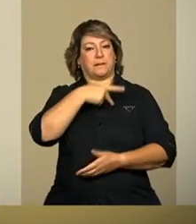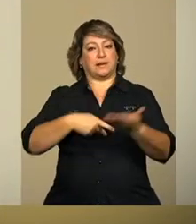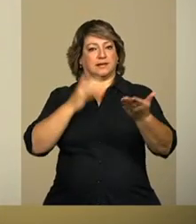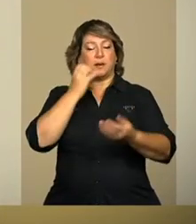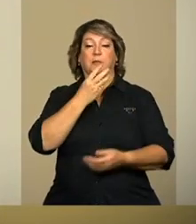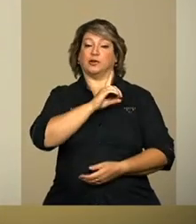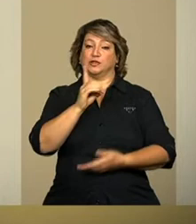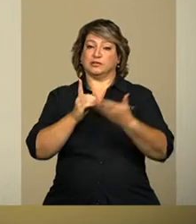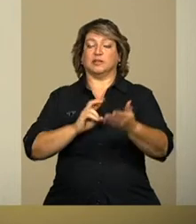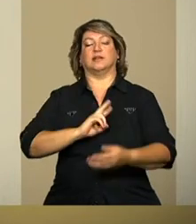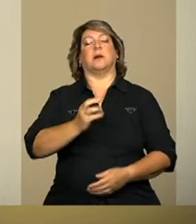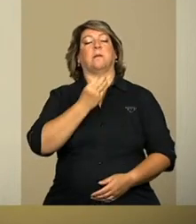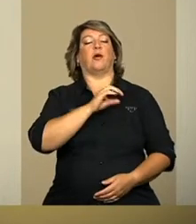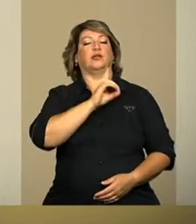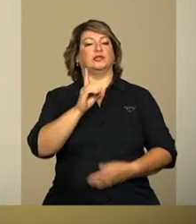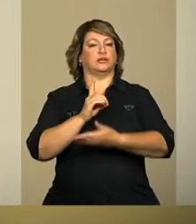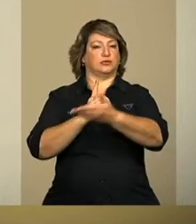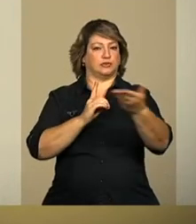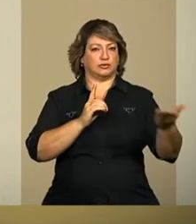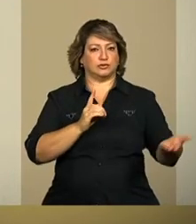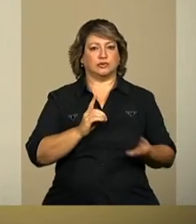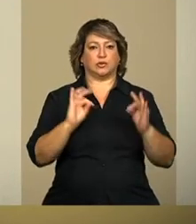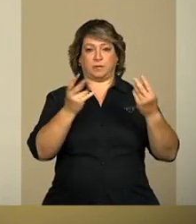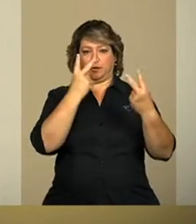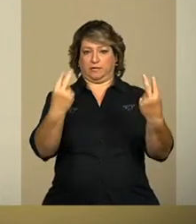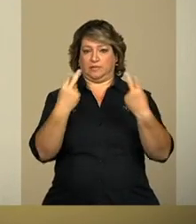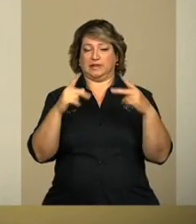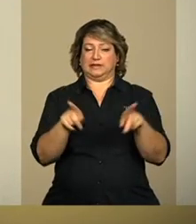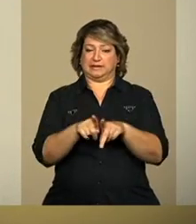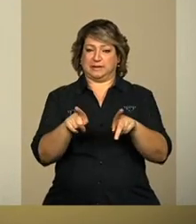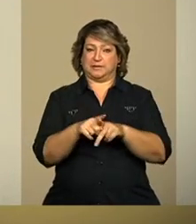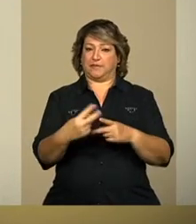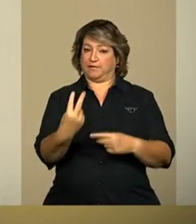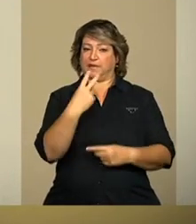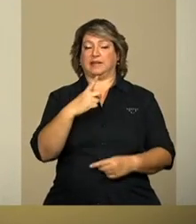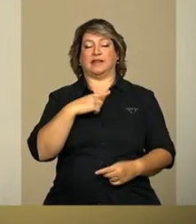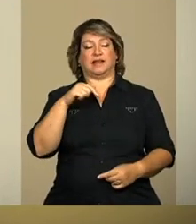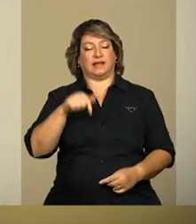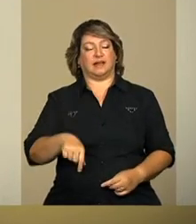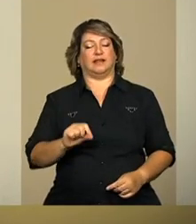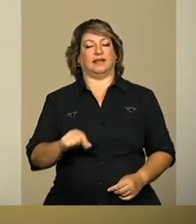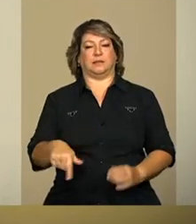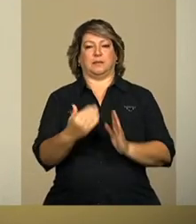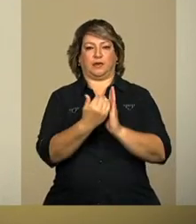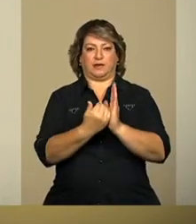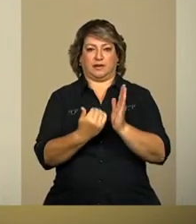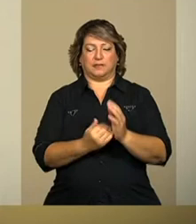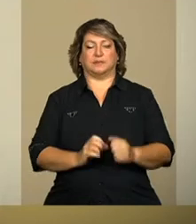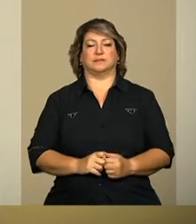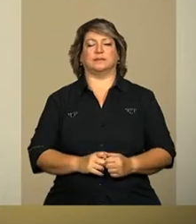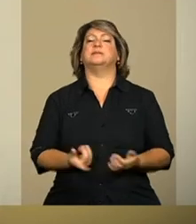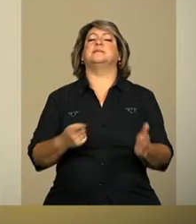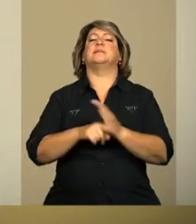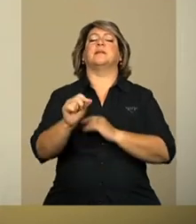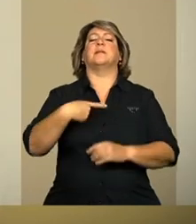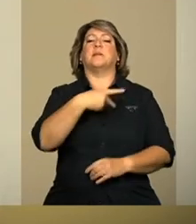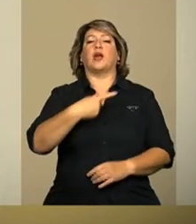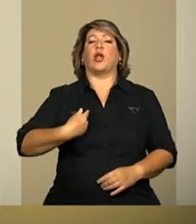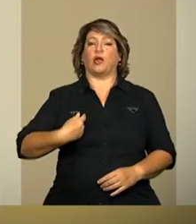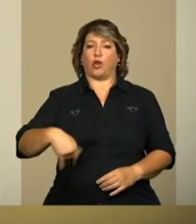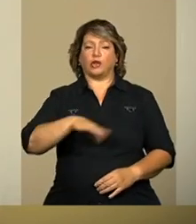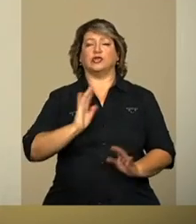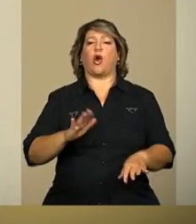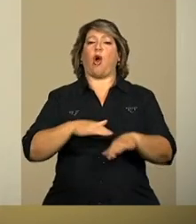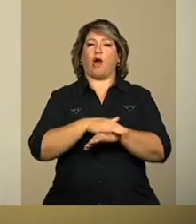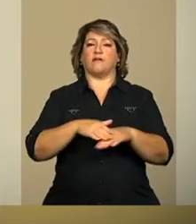presidenta Bom dia Luciano e bom dia para você ouvinte que nos acompanha aqui no café hoje presidenta nós já conversamos aqui no café sobre o